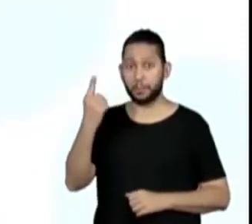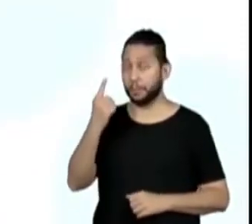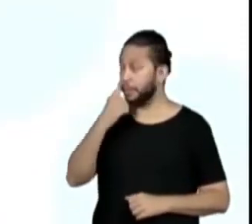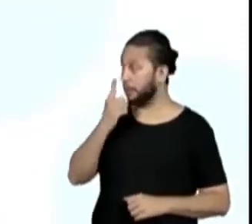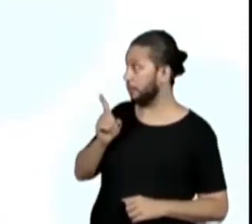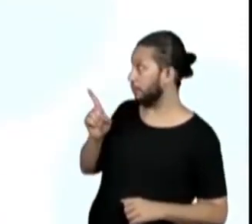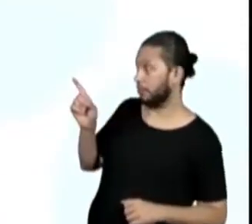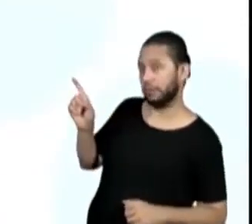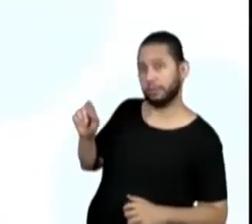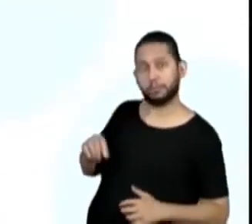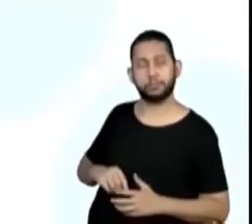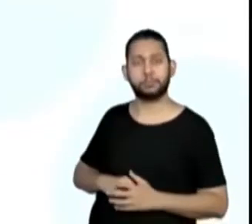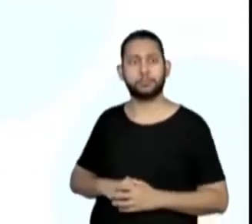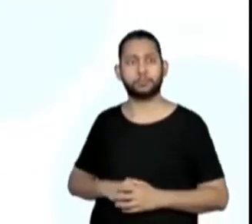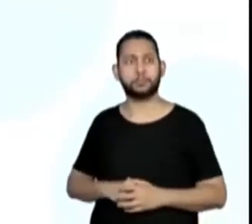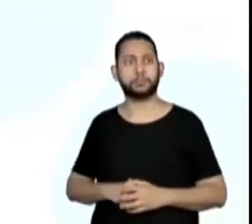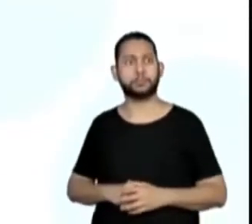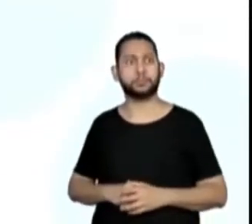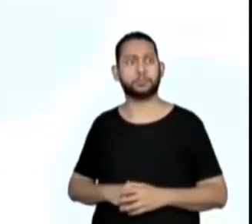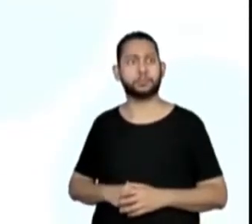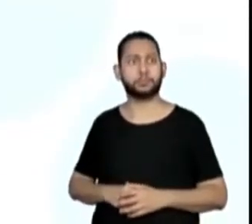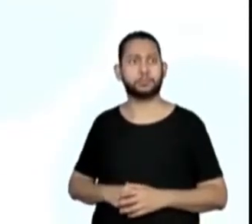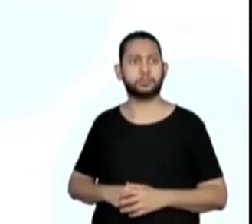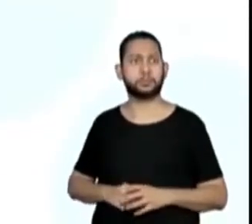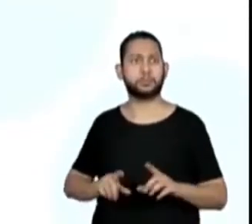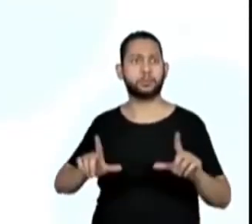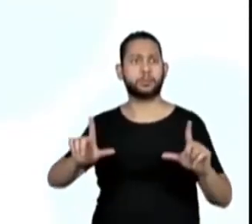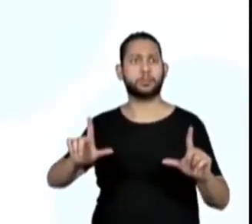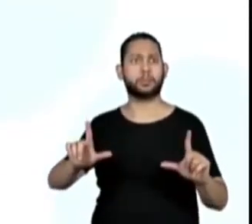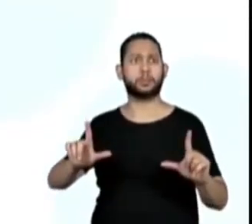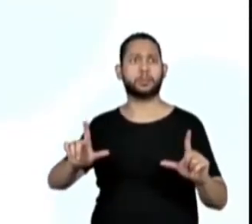turma, ela é deixa eu ver como chama essa figura.